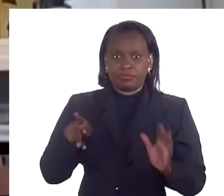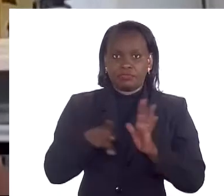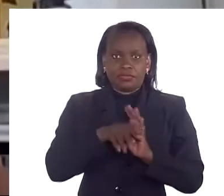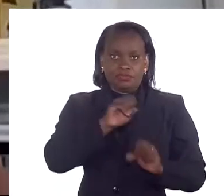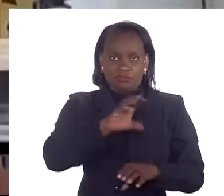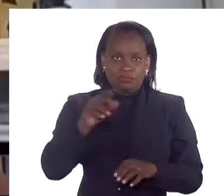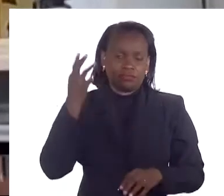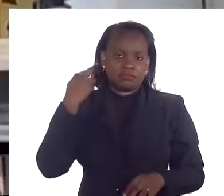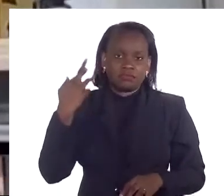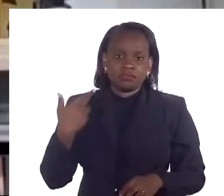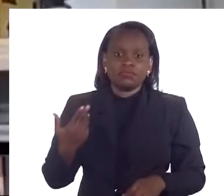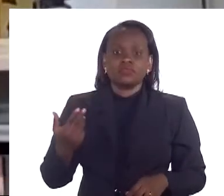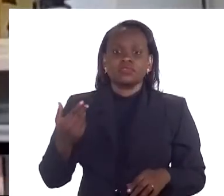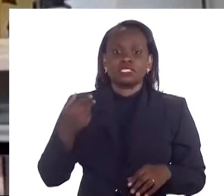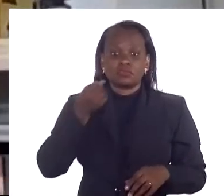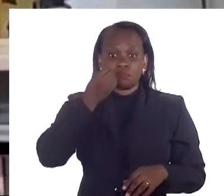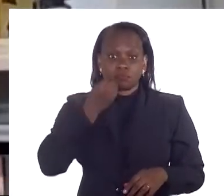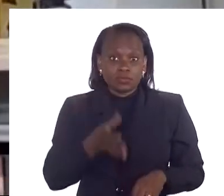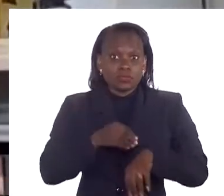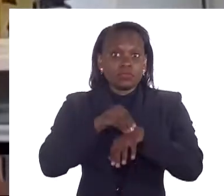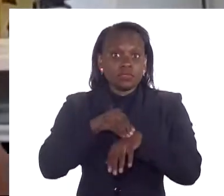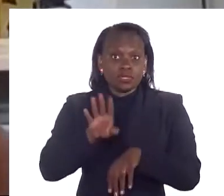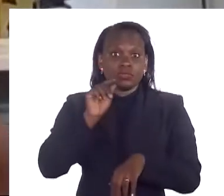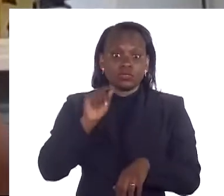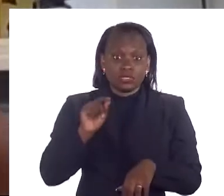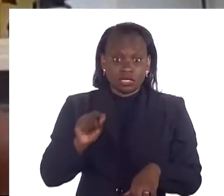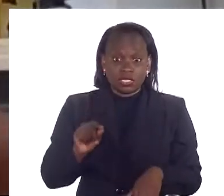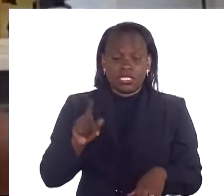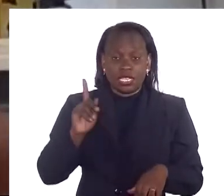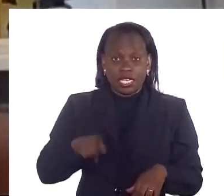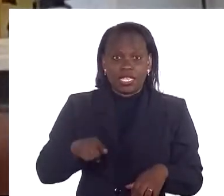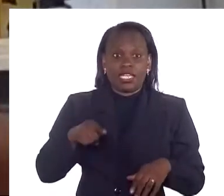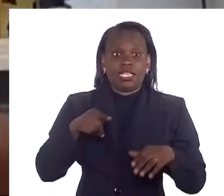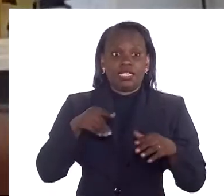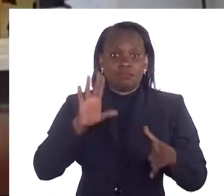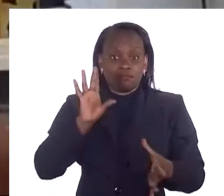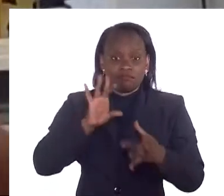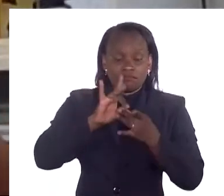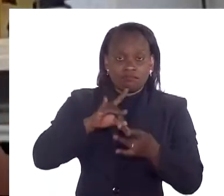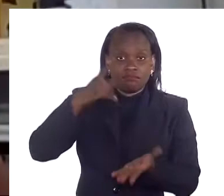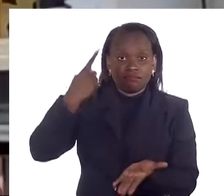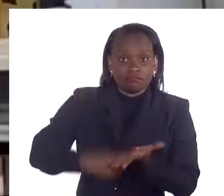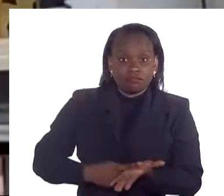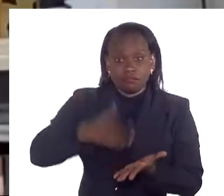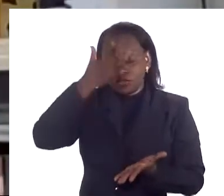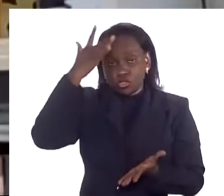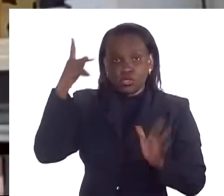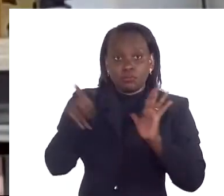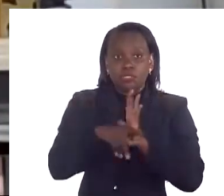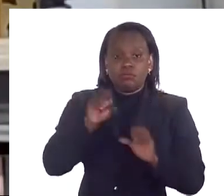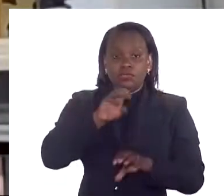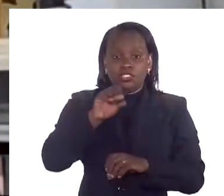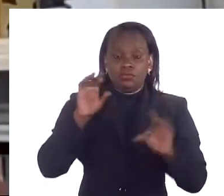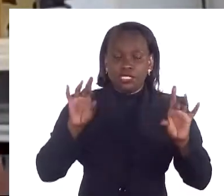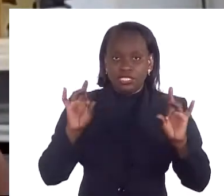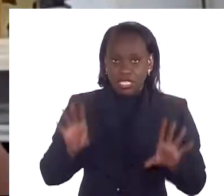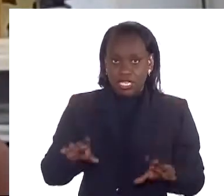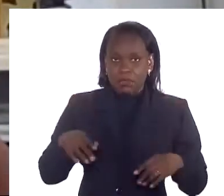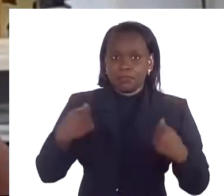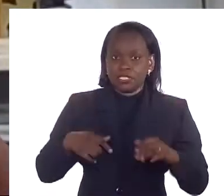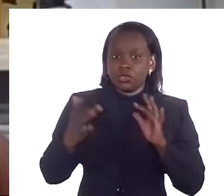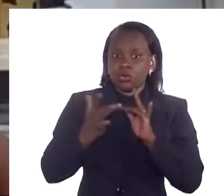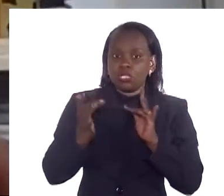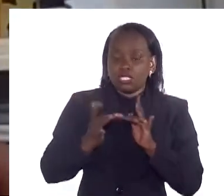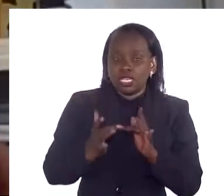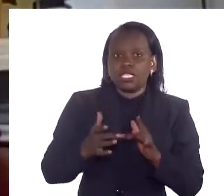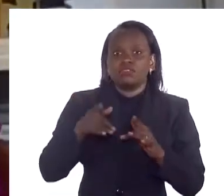professora de ensino comum, né, uma boa dica é estabelecer parceria, né, com alguém da educação especial, né? Você